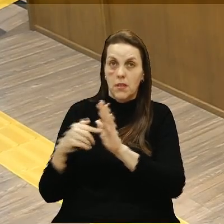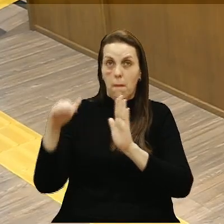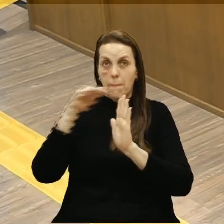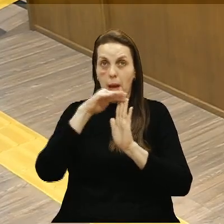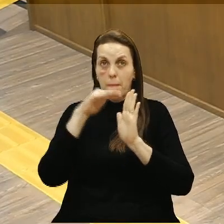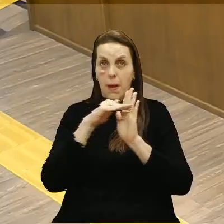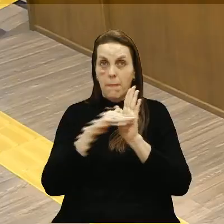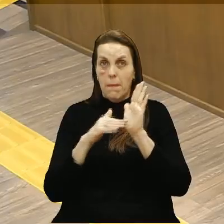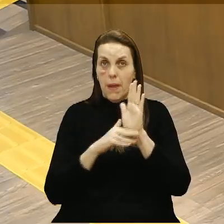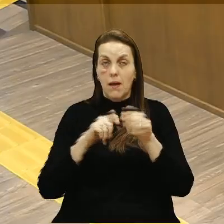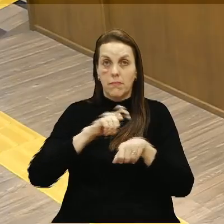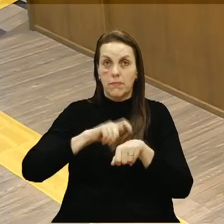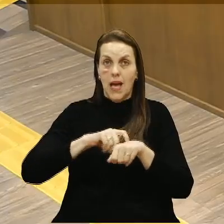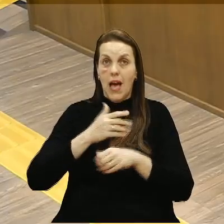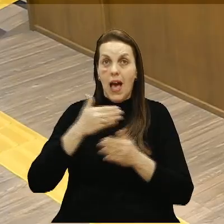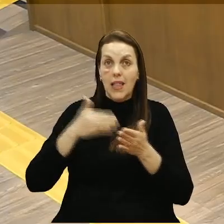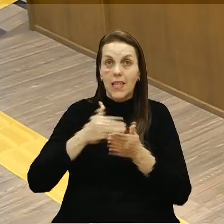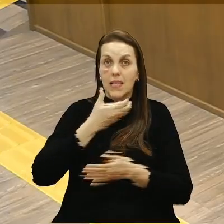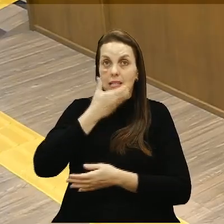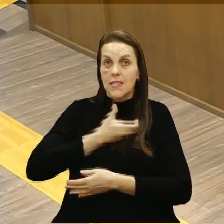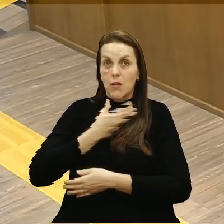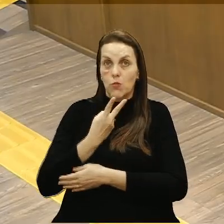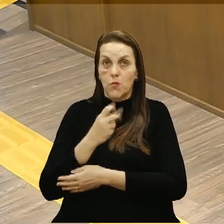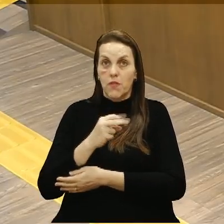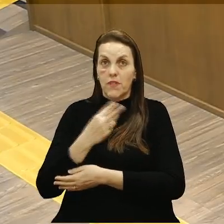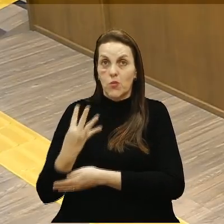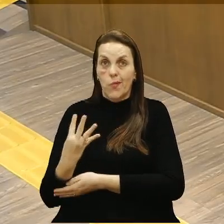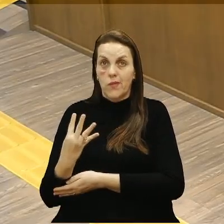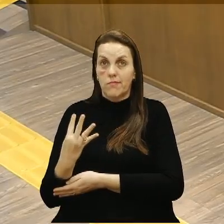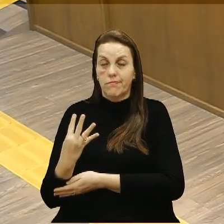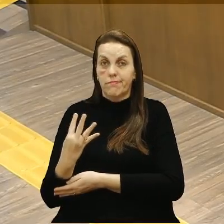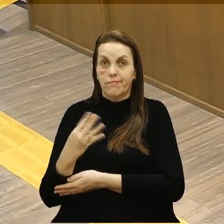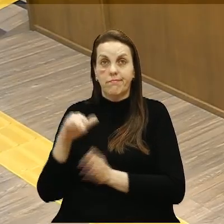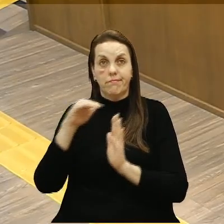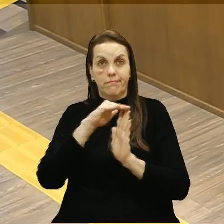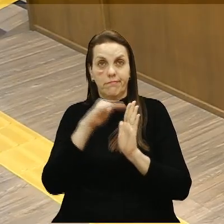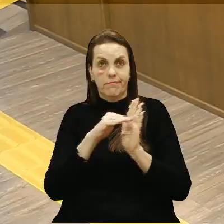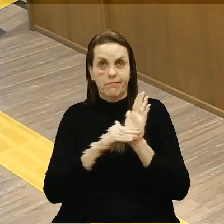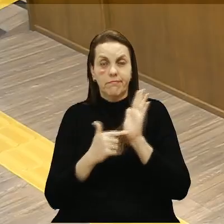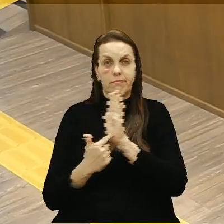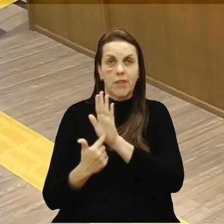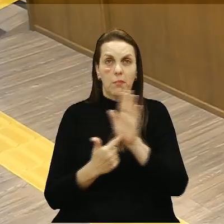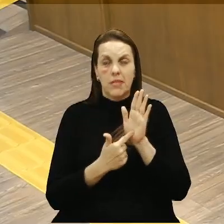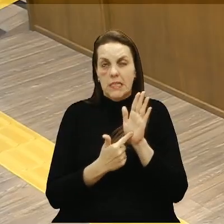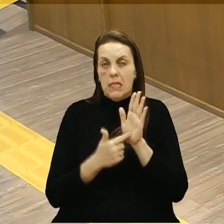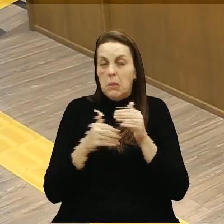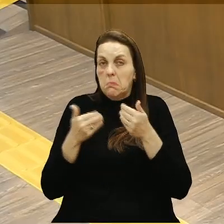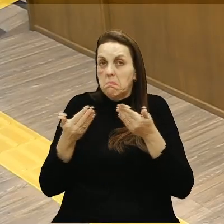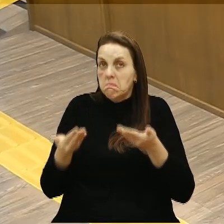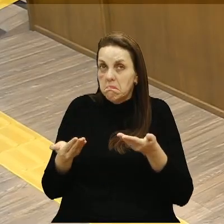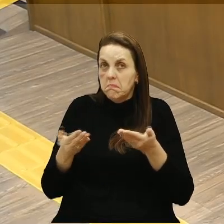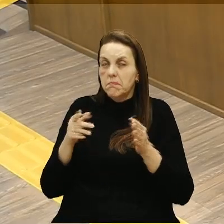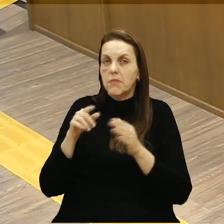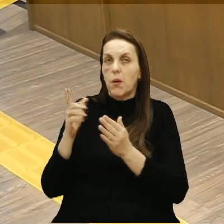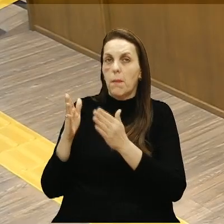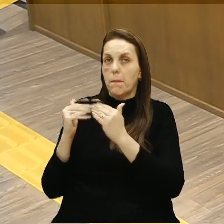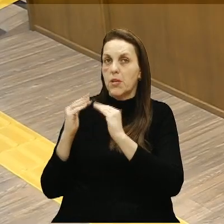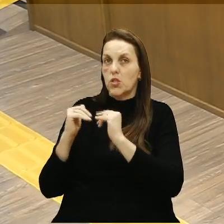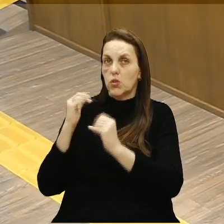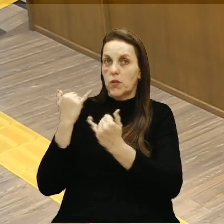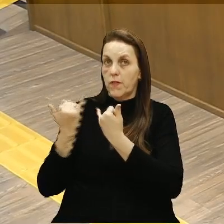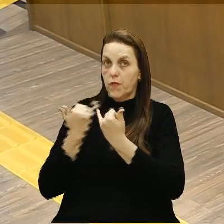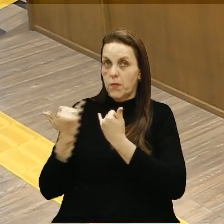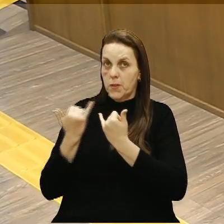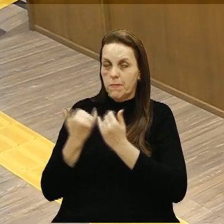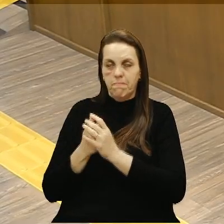ações até dezembro de 24. Esse cronograma foi apresentado? Fica o questionamento, está no nosso pedido de informações.